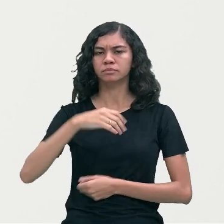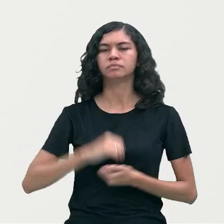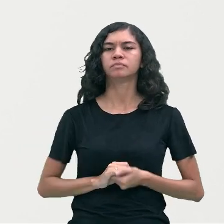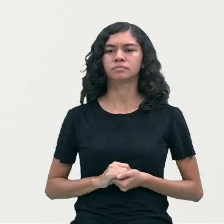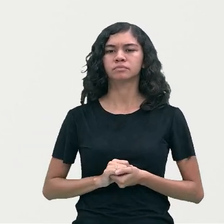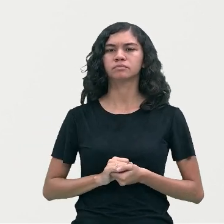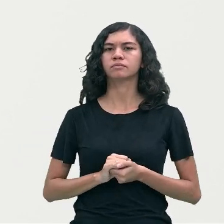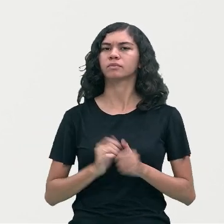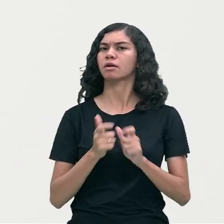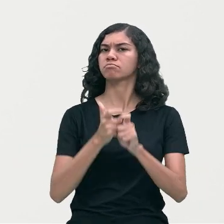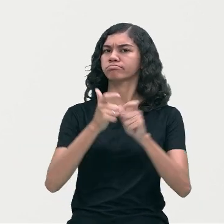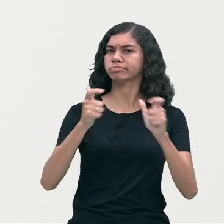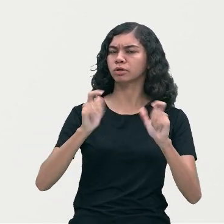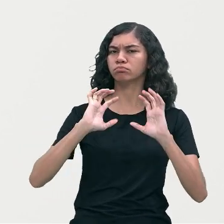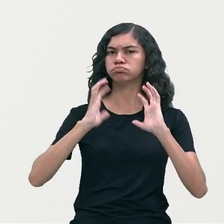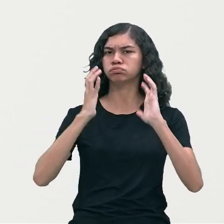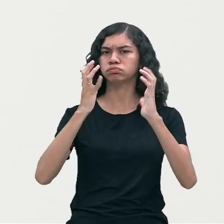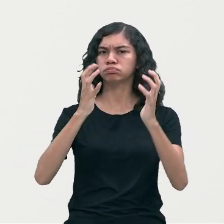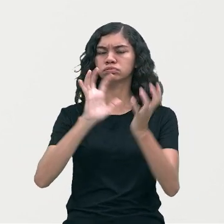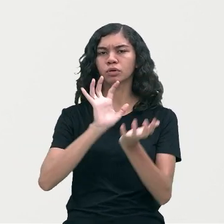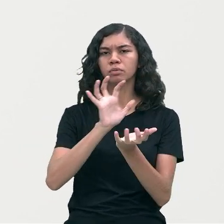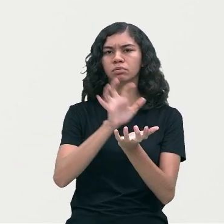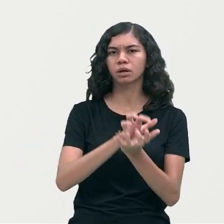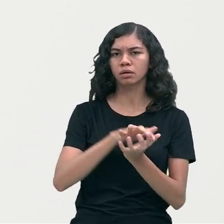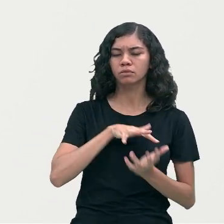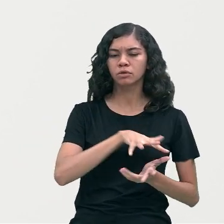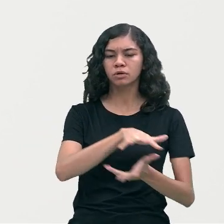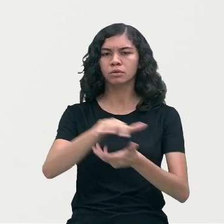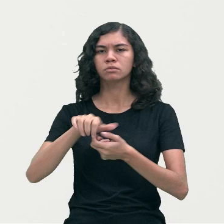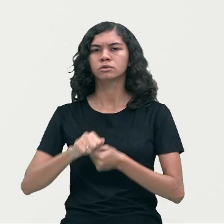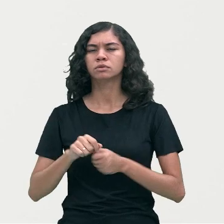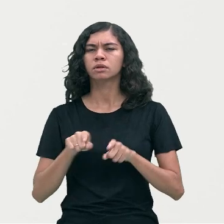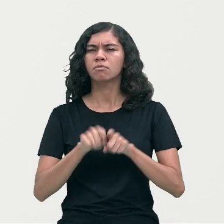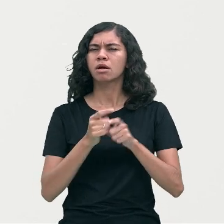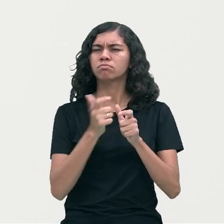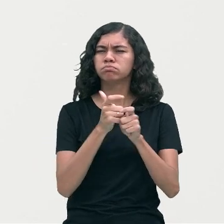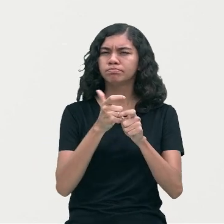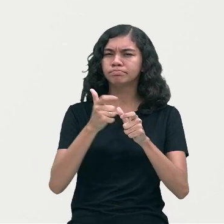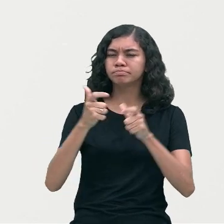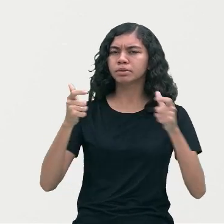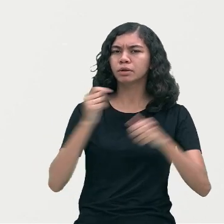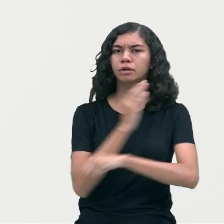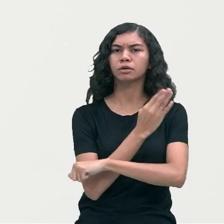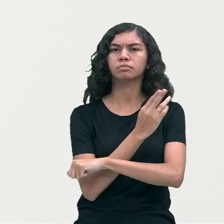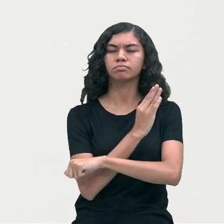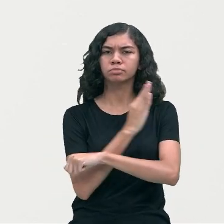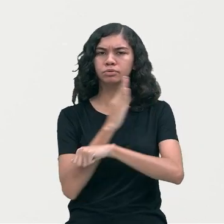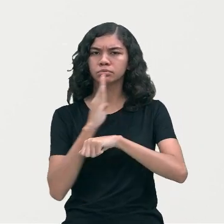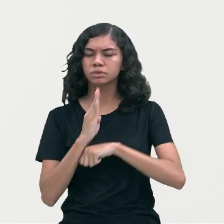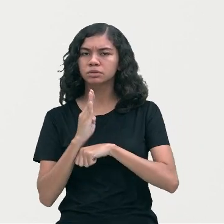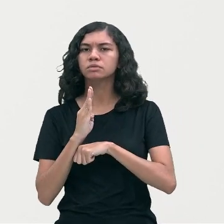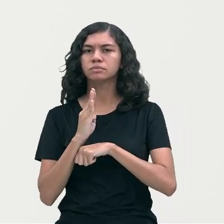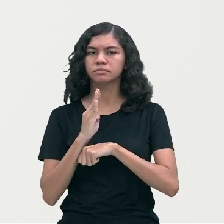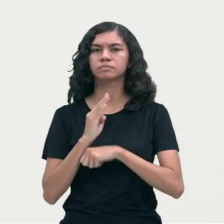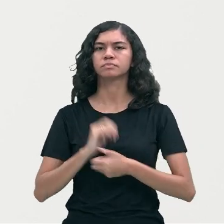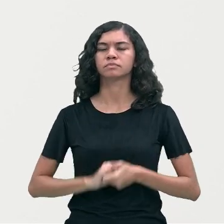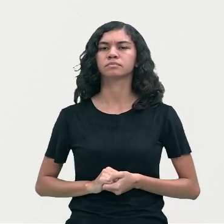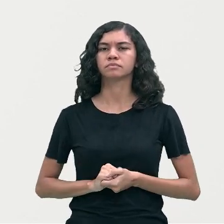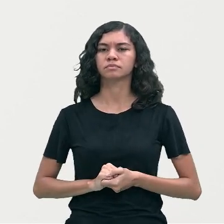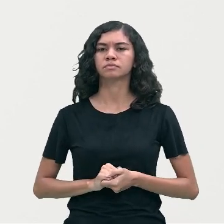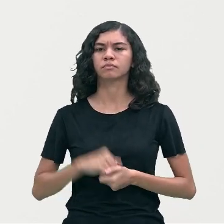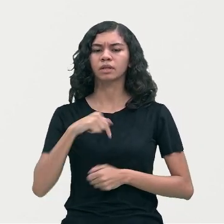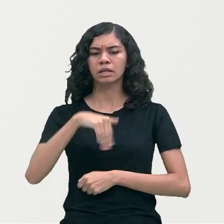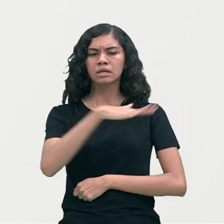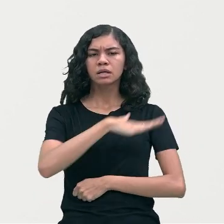floresta tropical do mundo, ela abriga a maior biodiversidade do mundo e vivem dentro dessa região cerca de